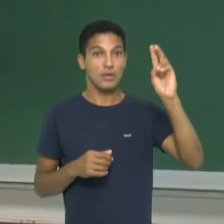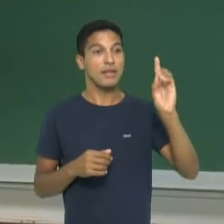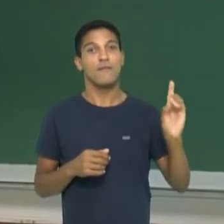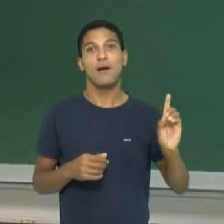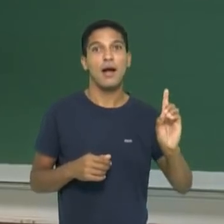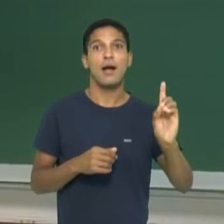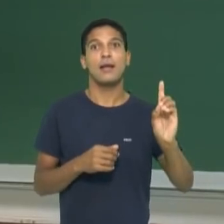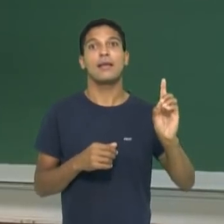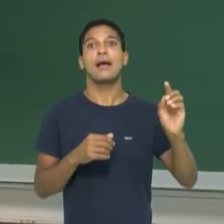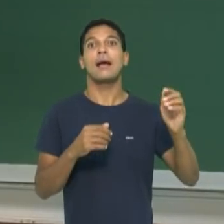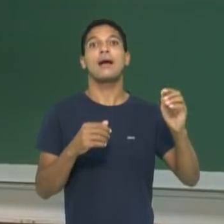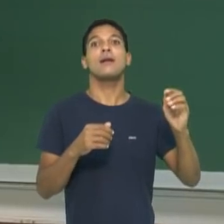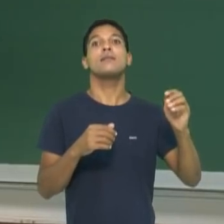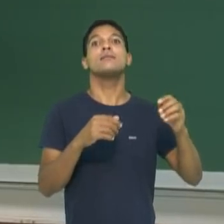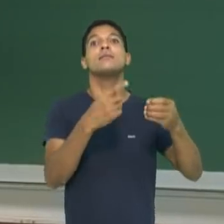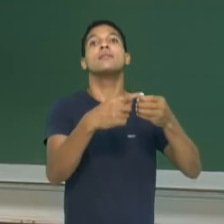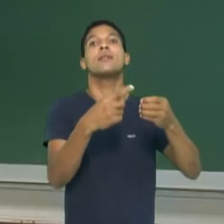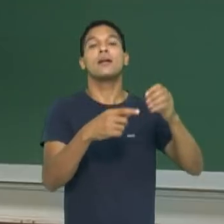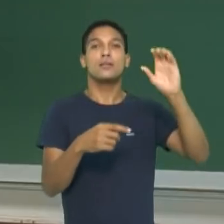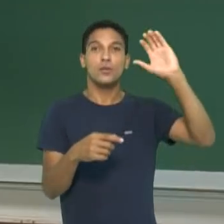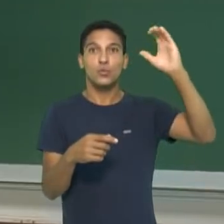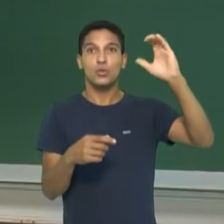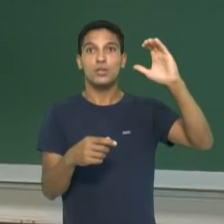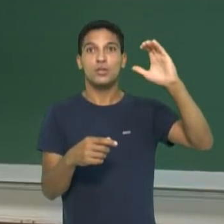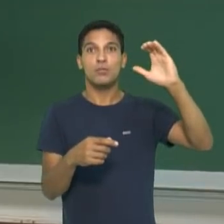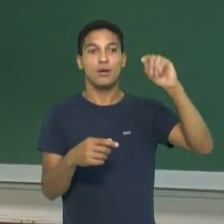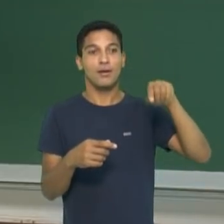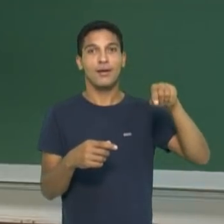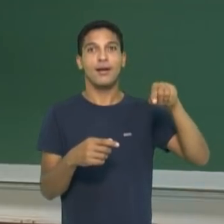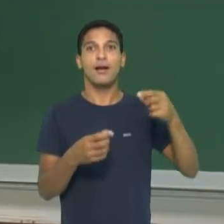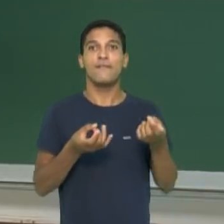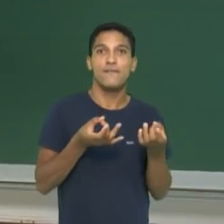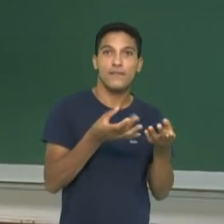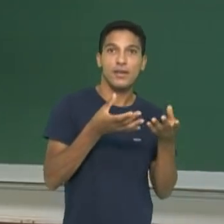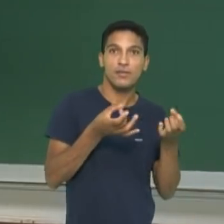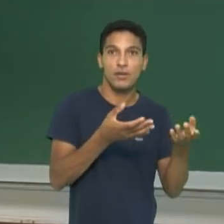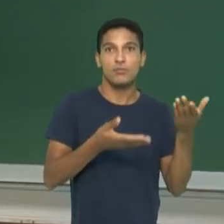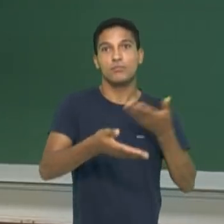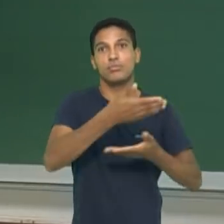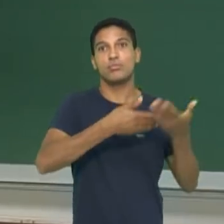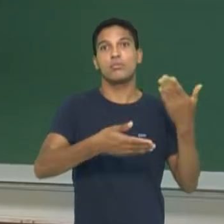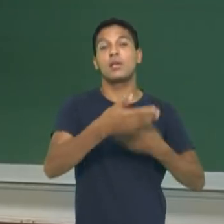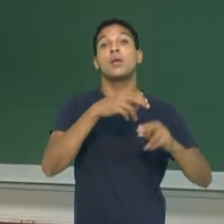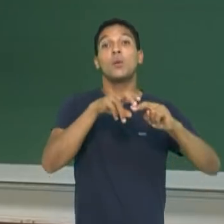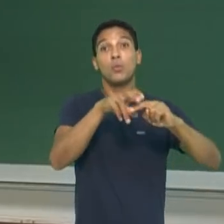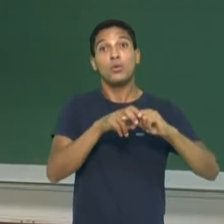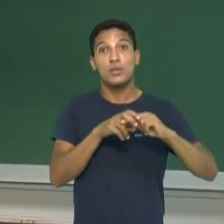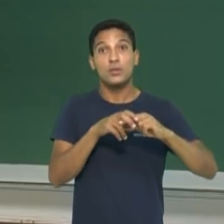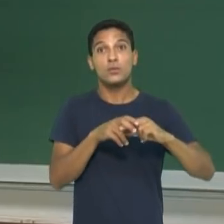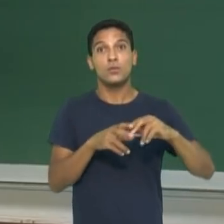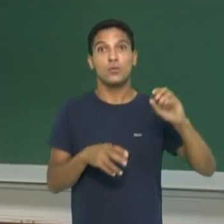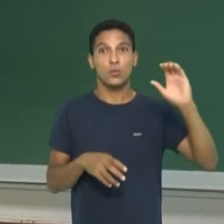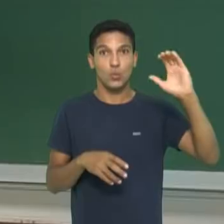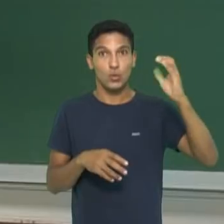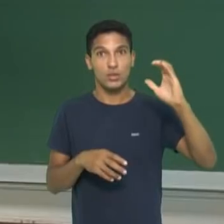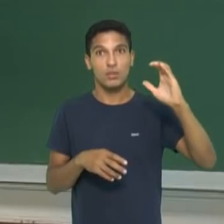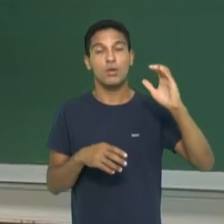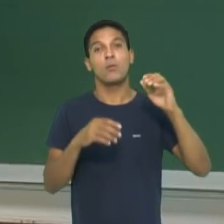comercializar. Exatamente, foi aí que Curitiba cresceu, foi aí que economicamente o nosso Paraná cresceu